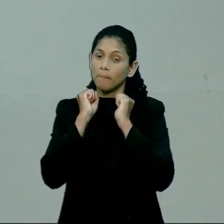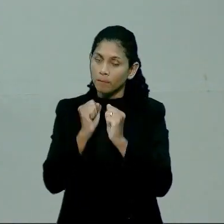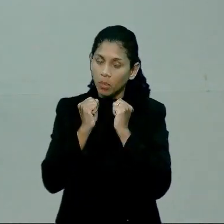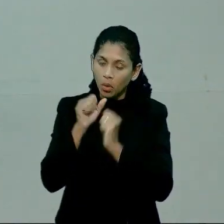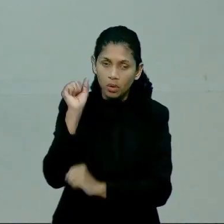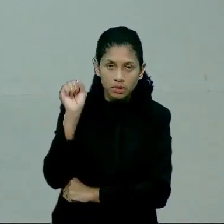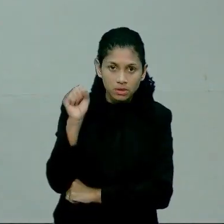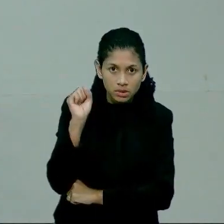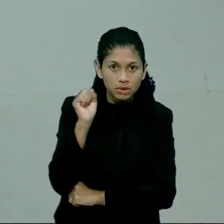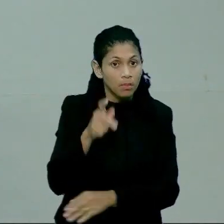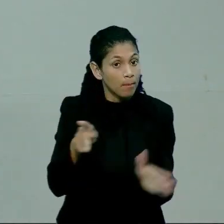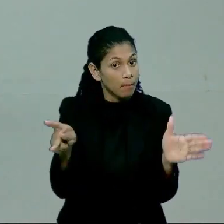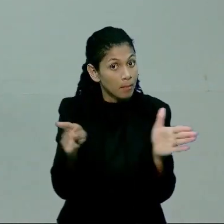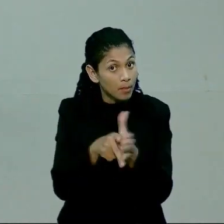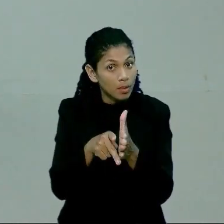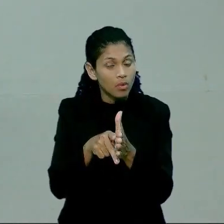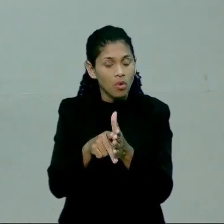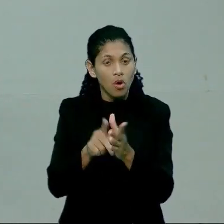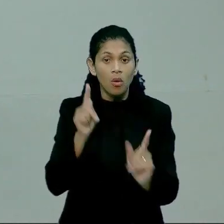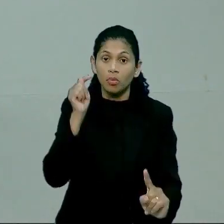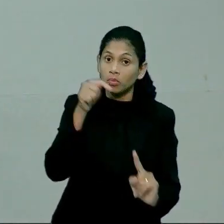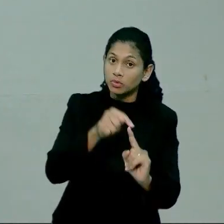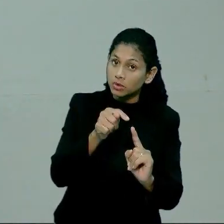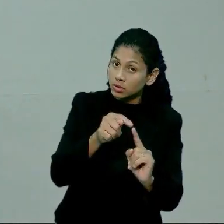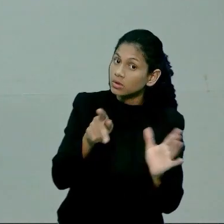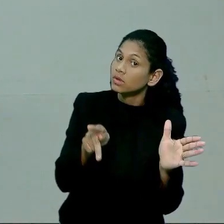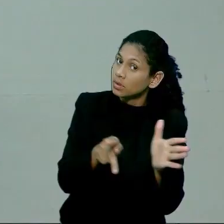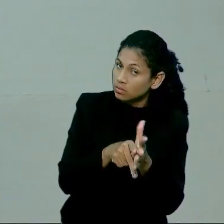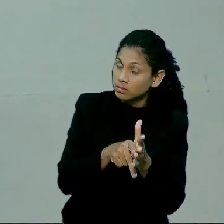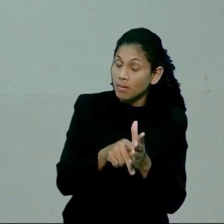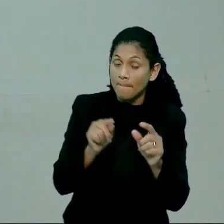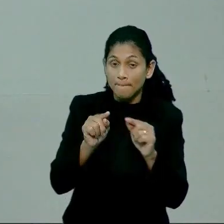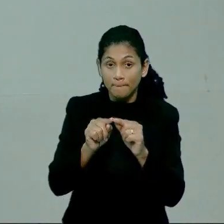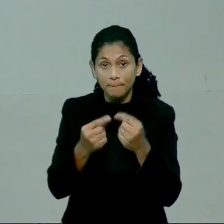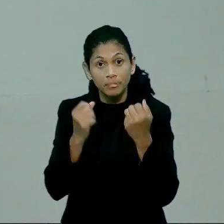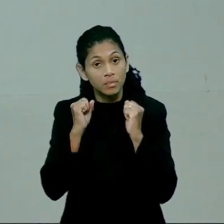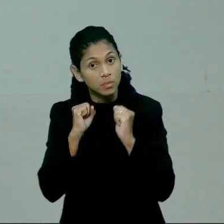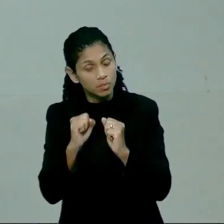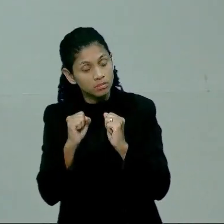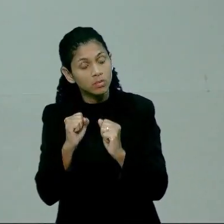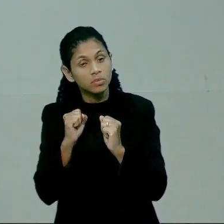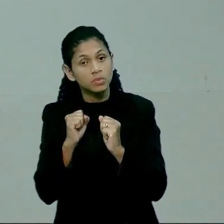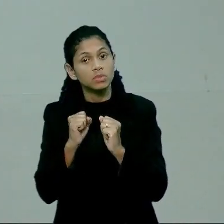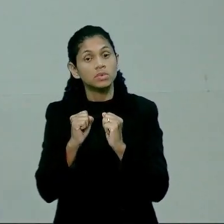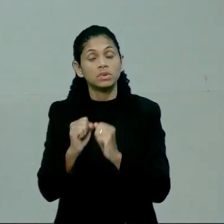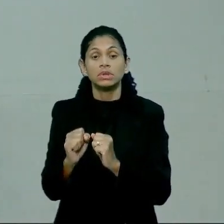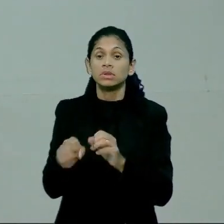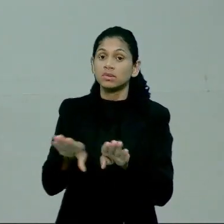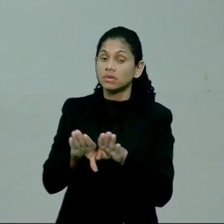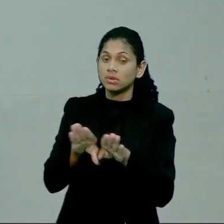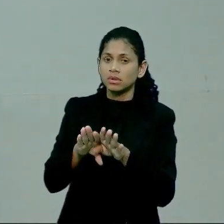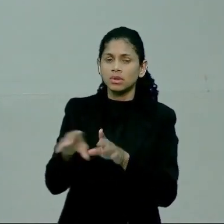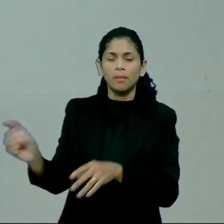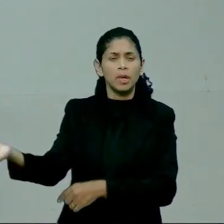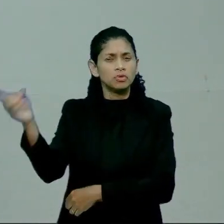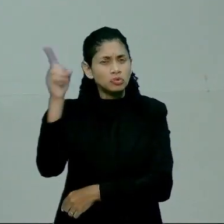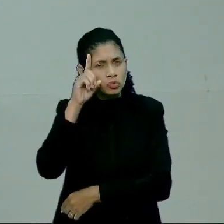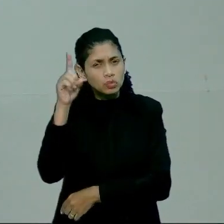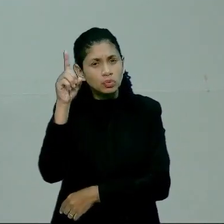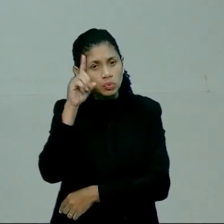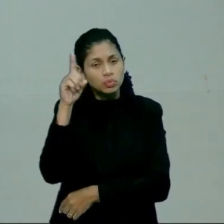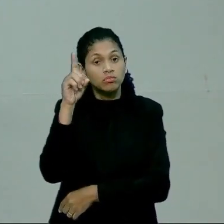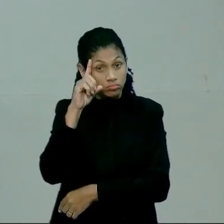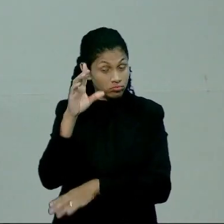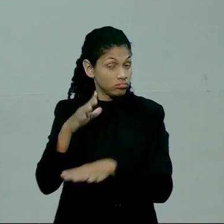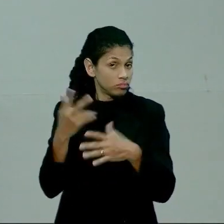específica, direcionada para determinado objetivo, como pode ser aquela cotidiana, porque o esforço que a gente vai gerar corporalmente ele não